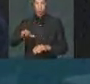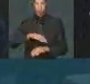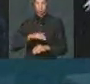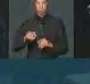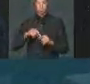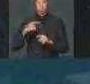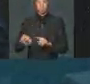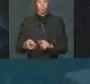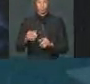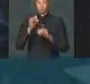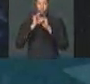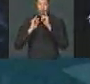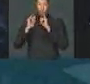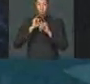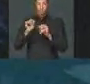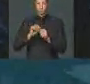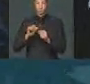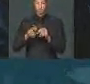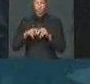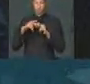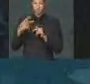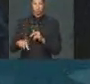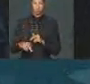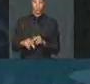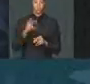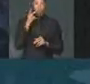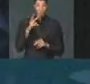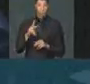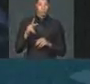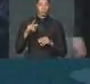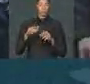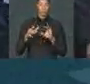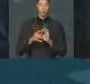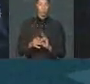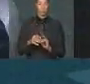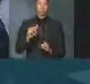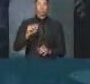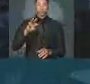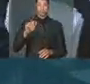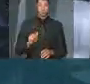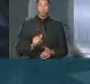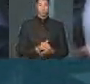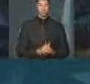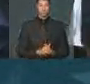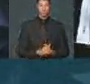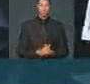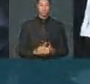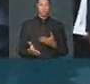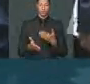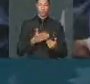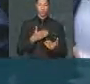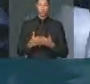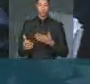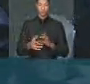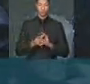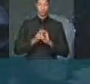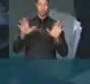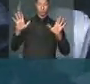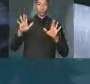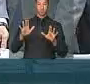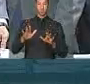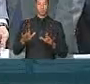após o comunicado feito por vossa excelência para ser constado em água qualquer deliberação